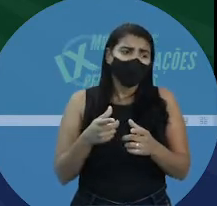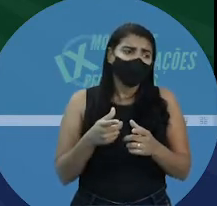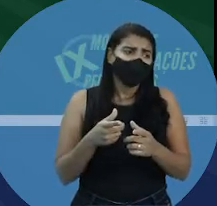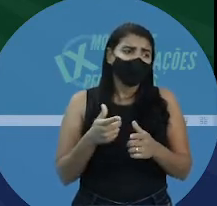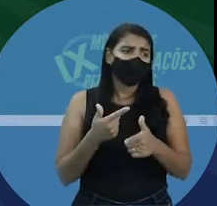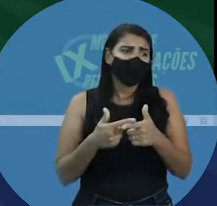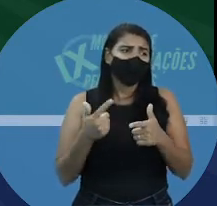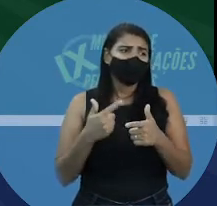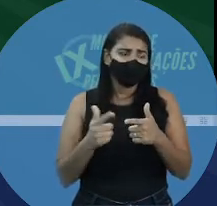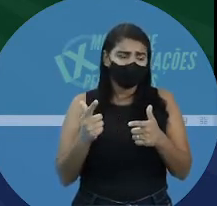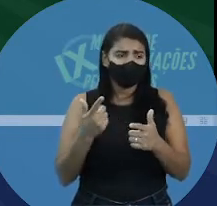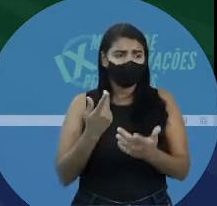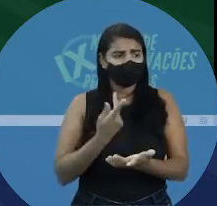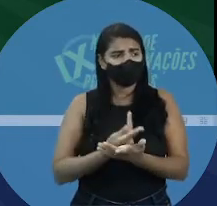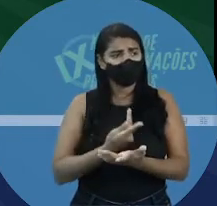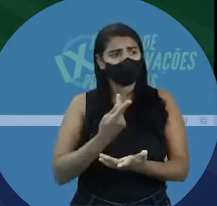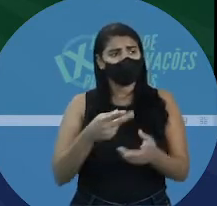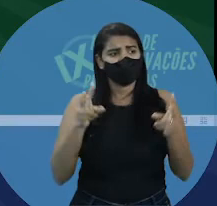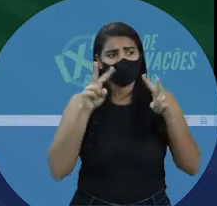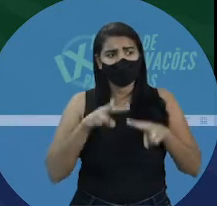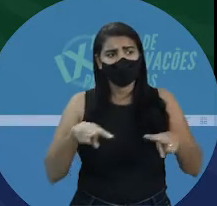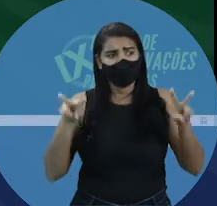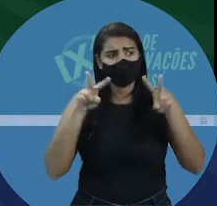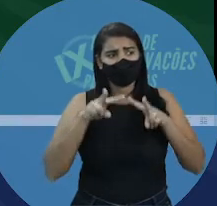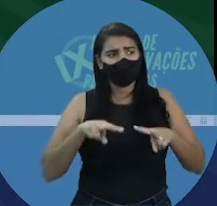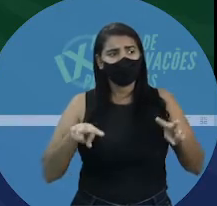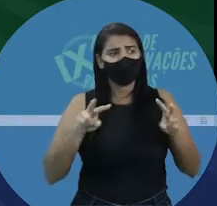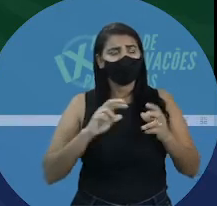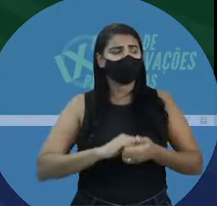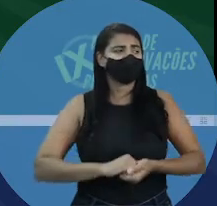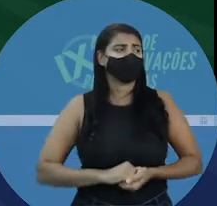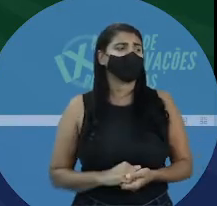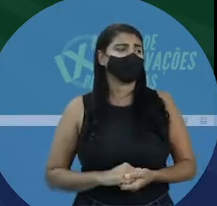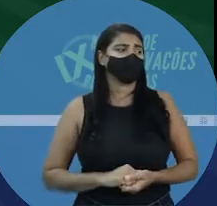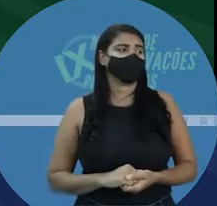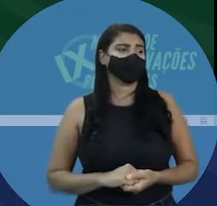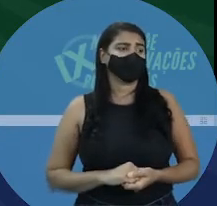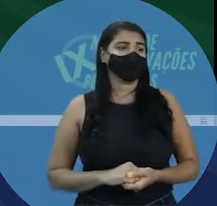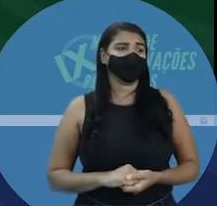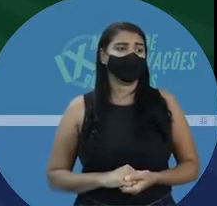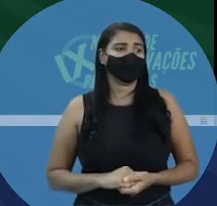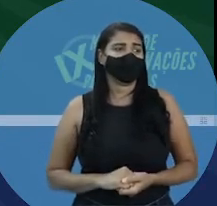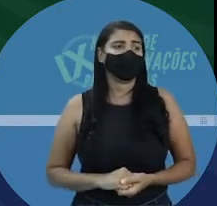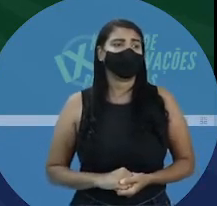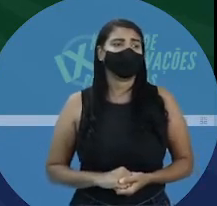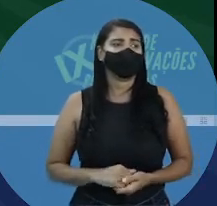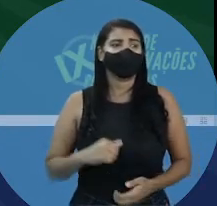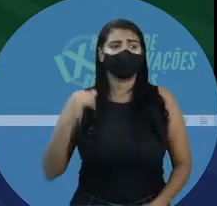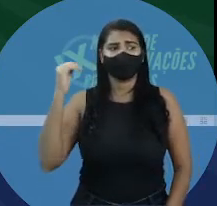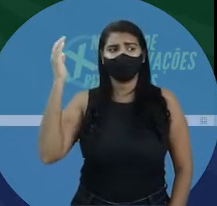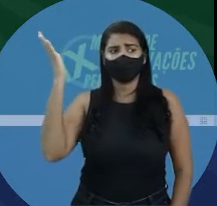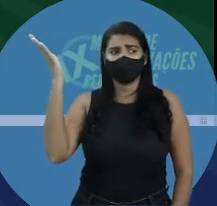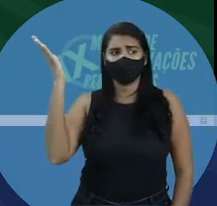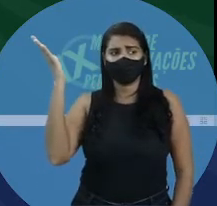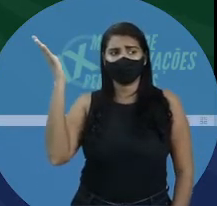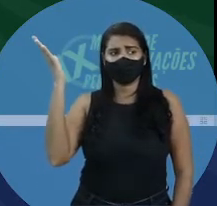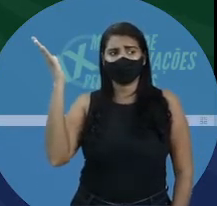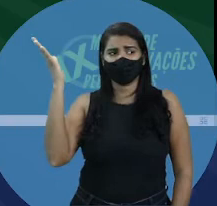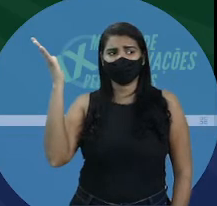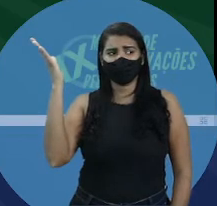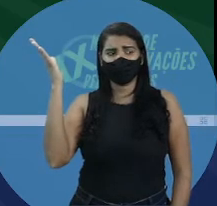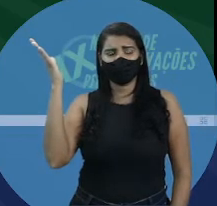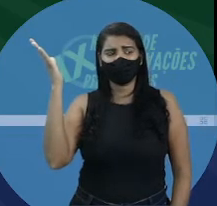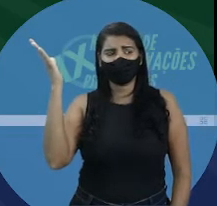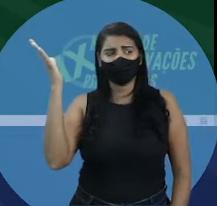dessas ações visualizadas. Pode passar. Bem, esse trabalho